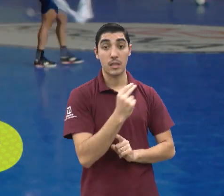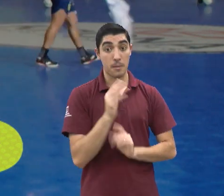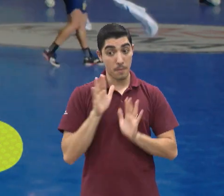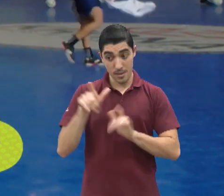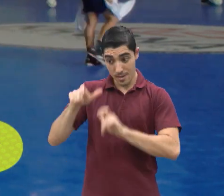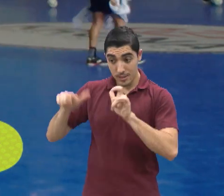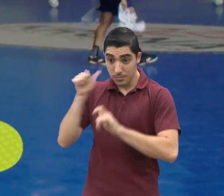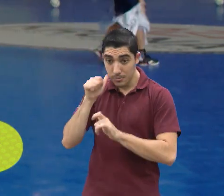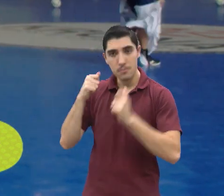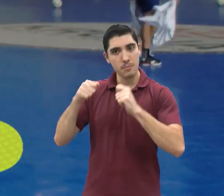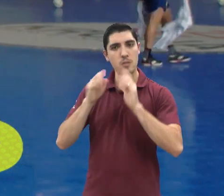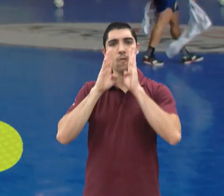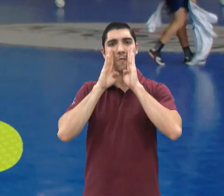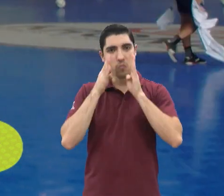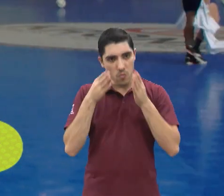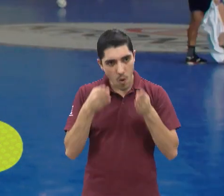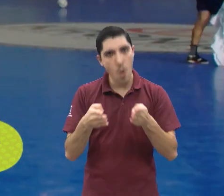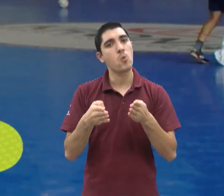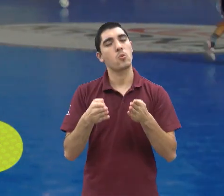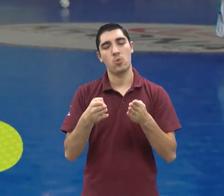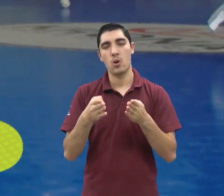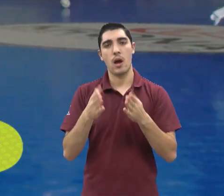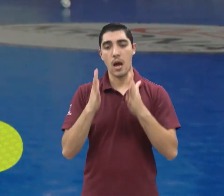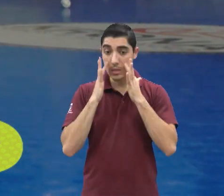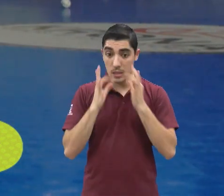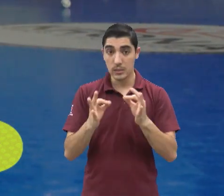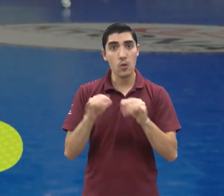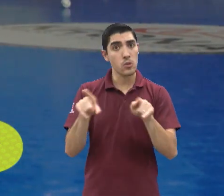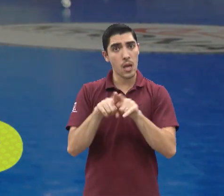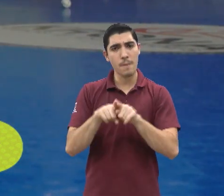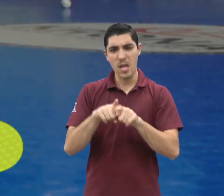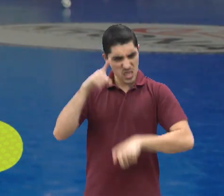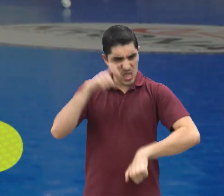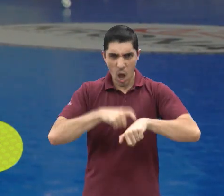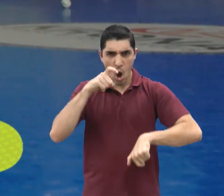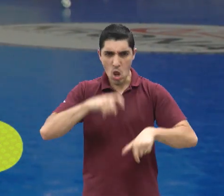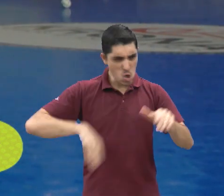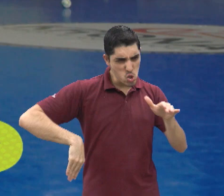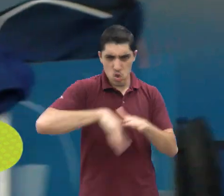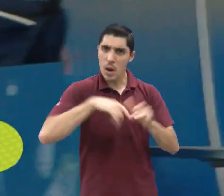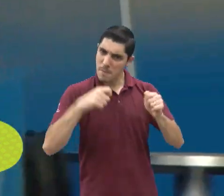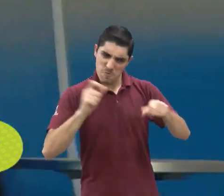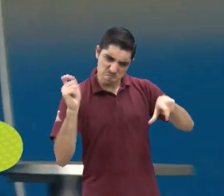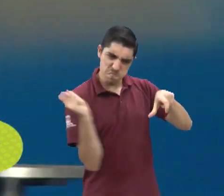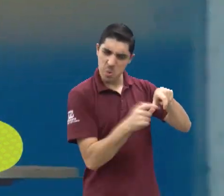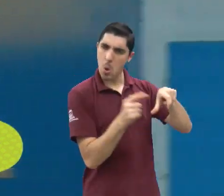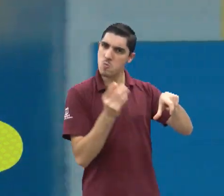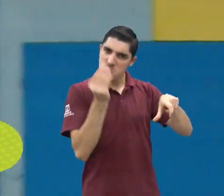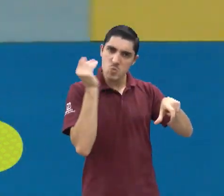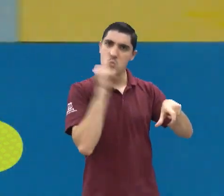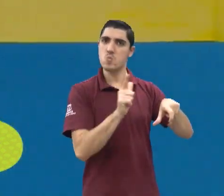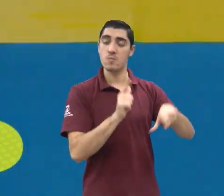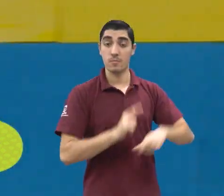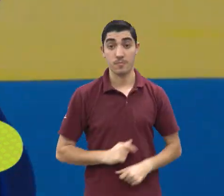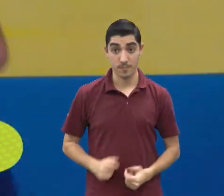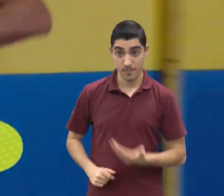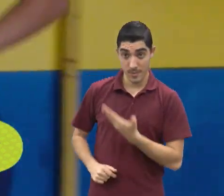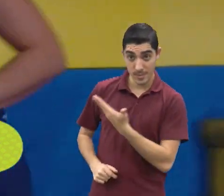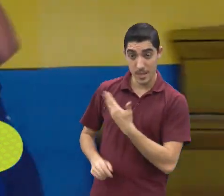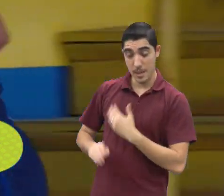concentradas e estarem geladas ali na frente do gol para que a gente consiga fazer os gols. Missão para a pivô